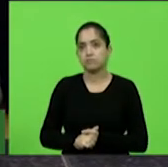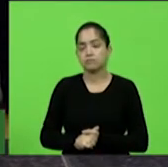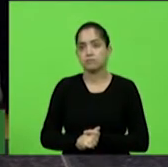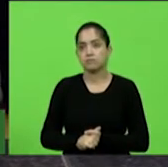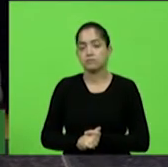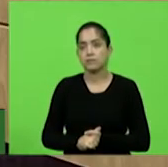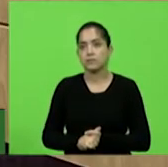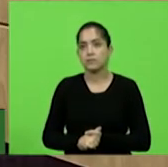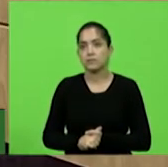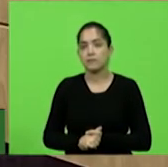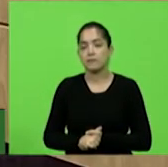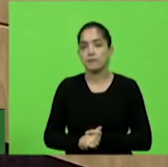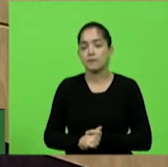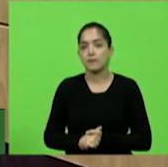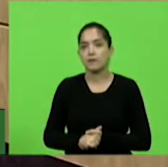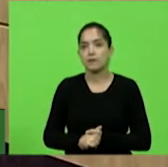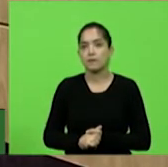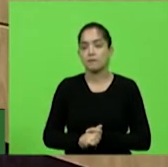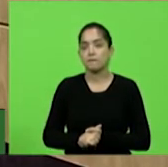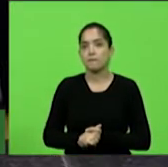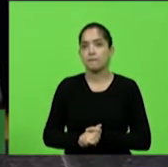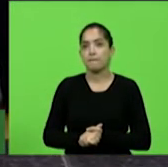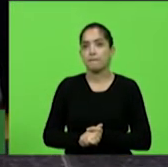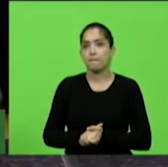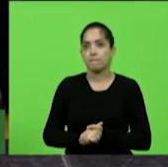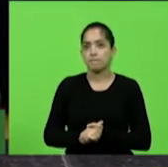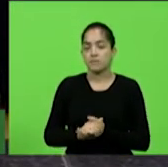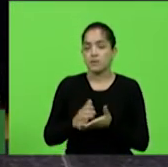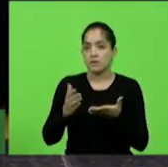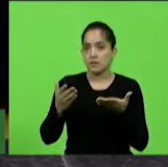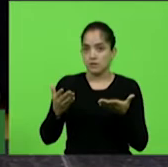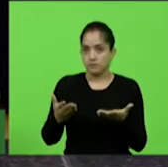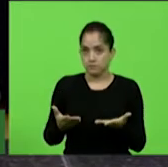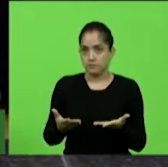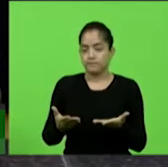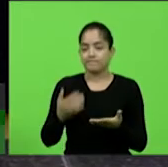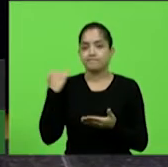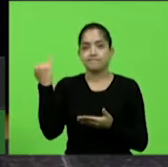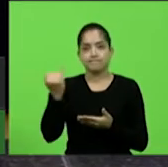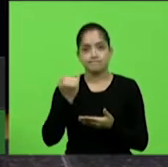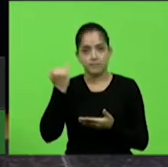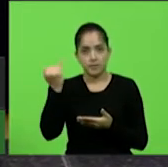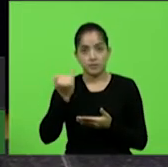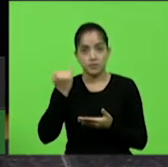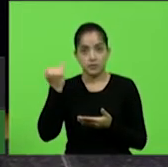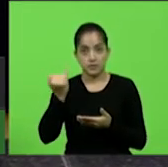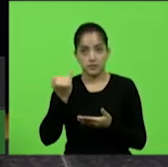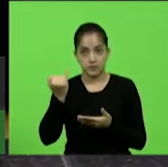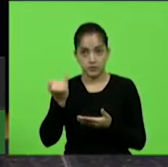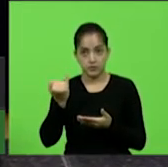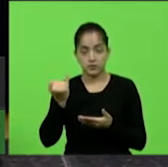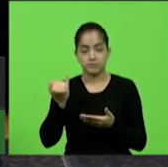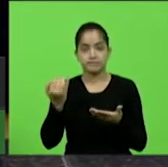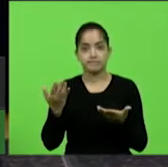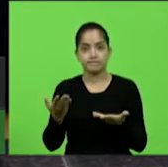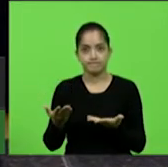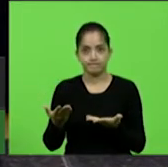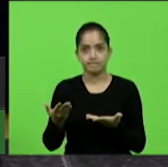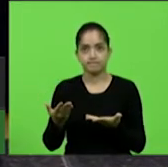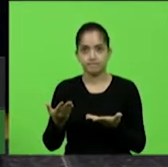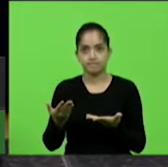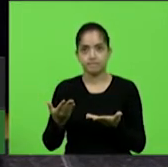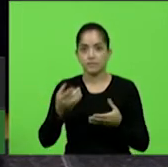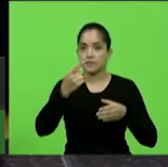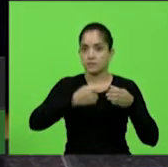presidente, 30 segundos. 30 segundos, deputado. Eu acho de importância extraordinária a instalação